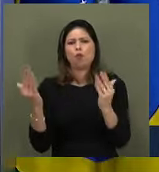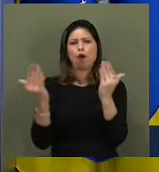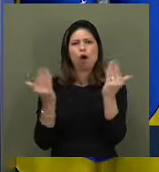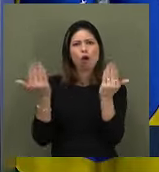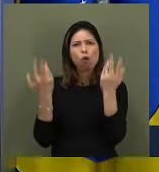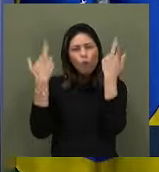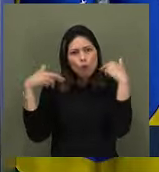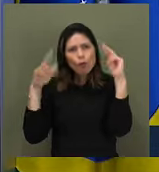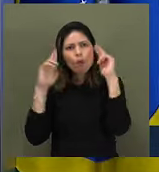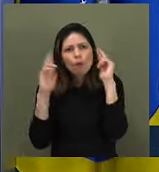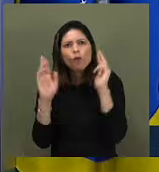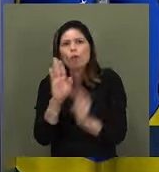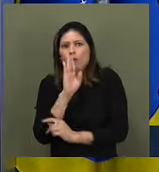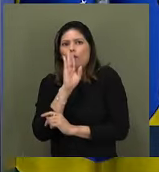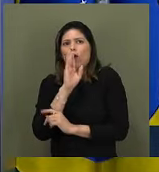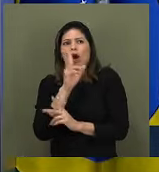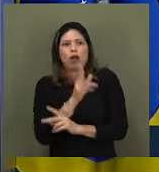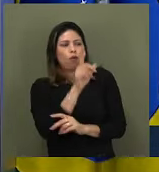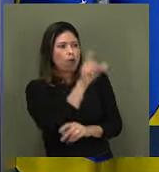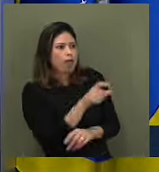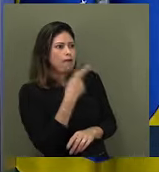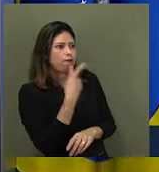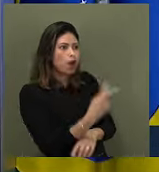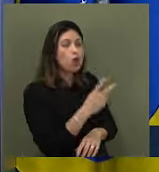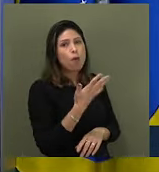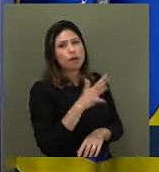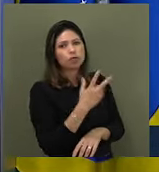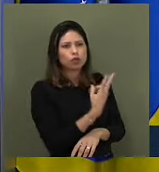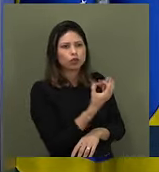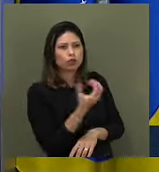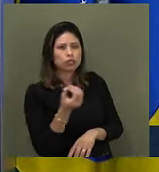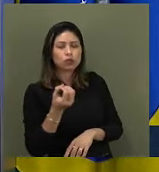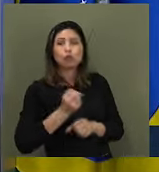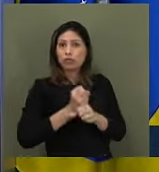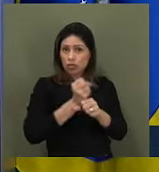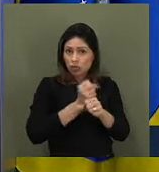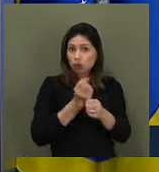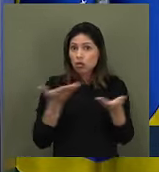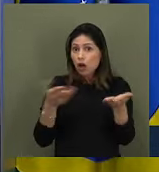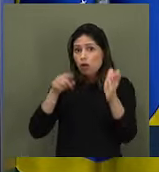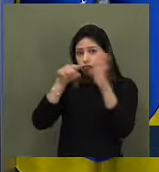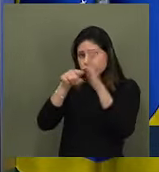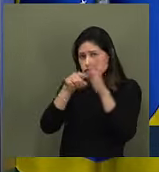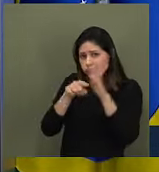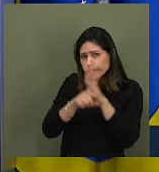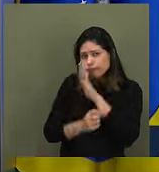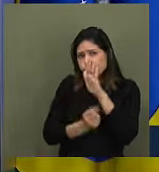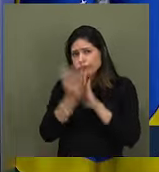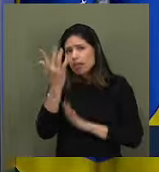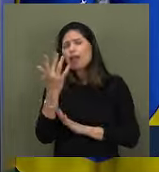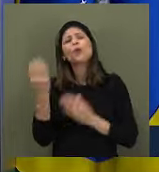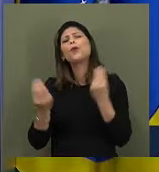advertiu presidente georg Washington há mais de 200 anos eu encerro fazendo algumas perguntas que não podem nos